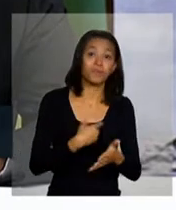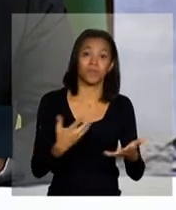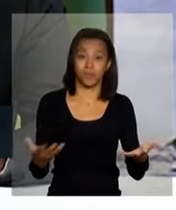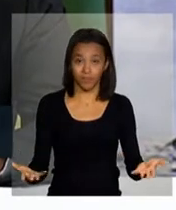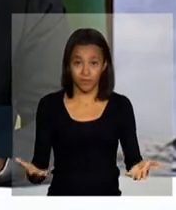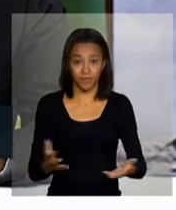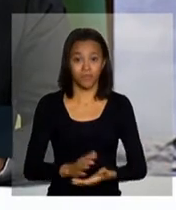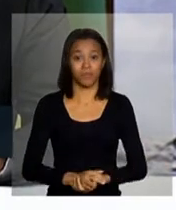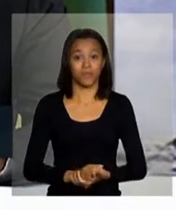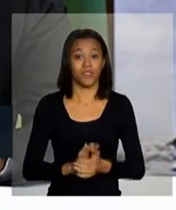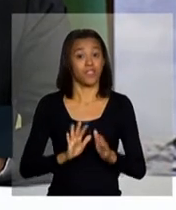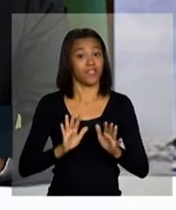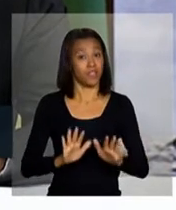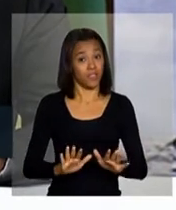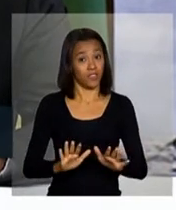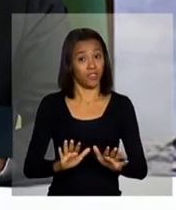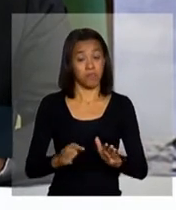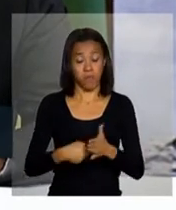pergunta,